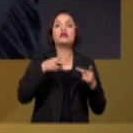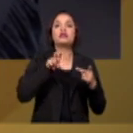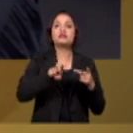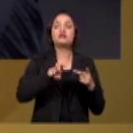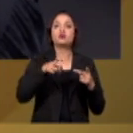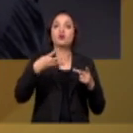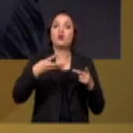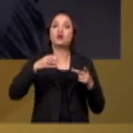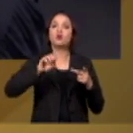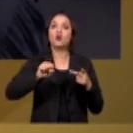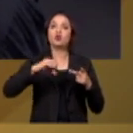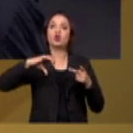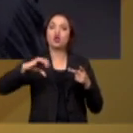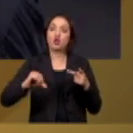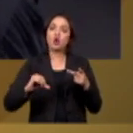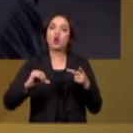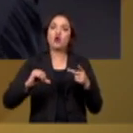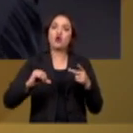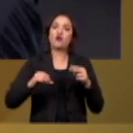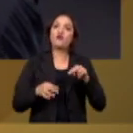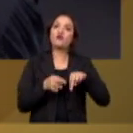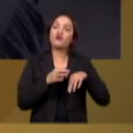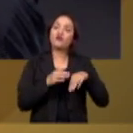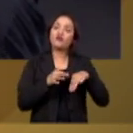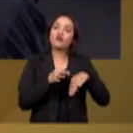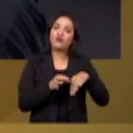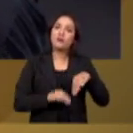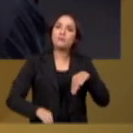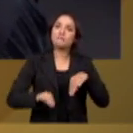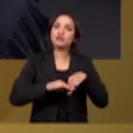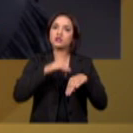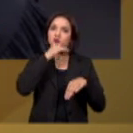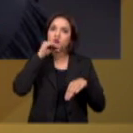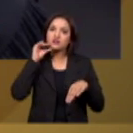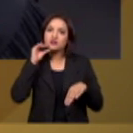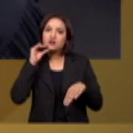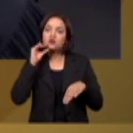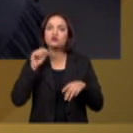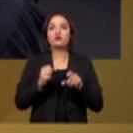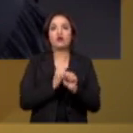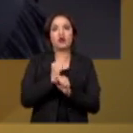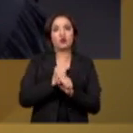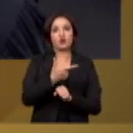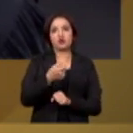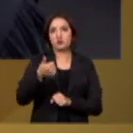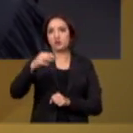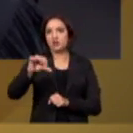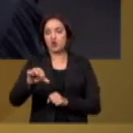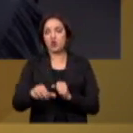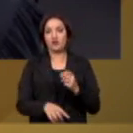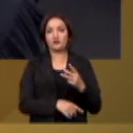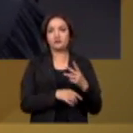3549 sua excelência o ministro celso de mello e também em